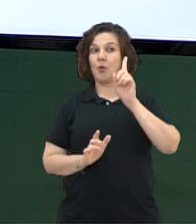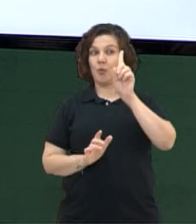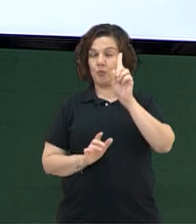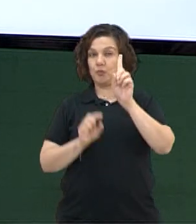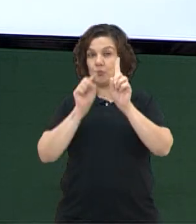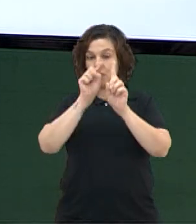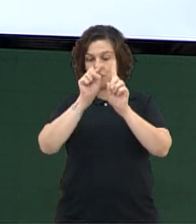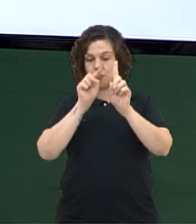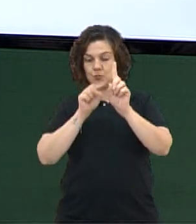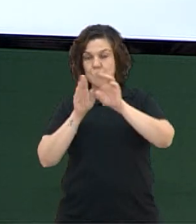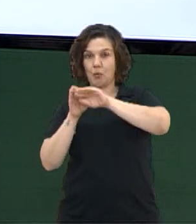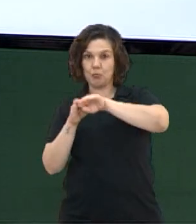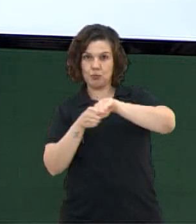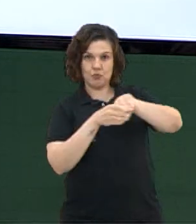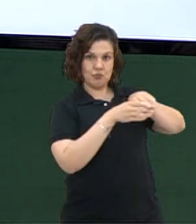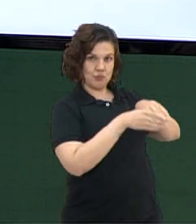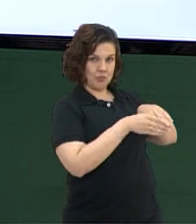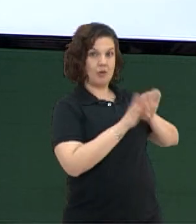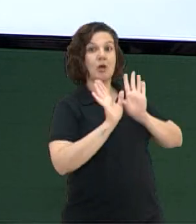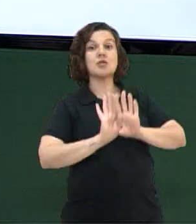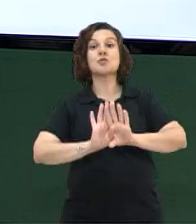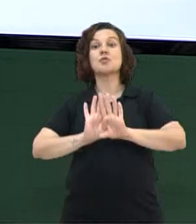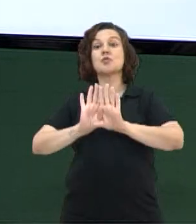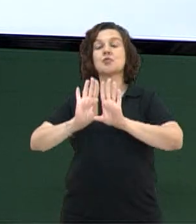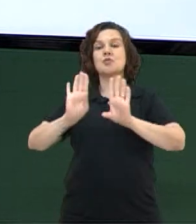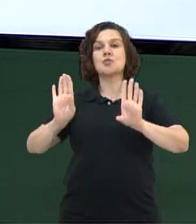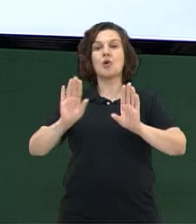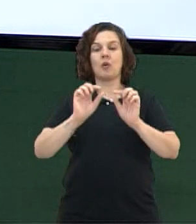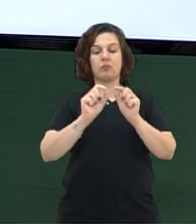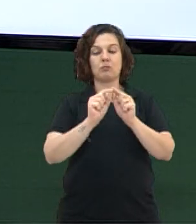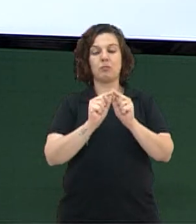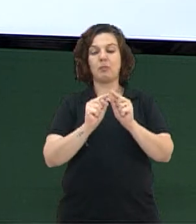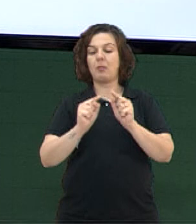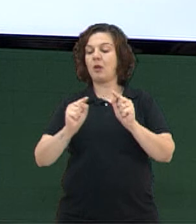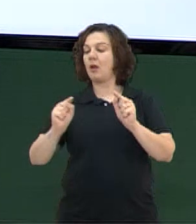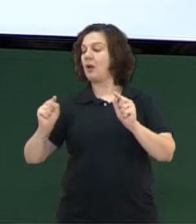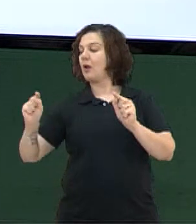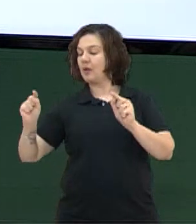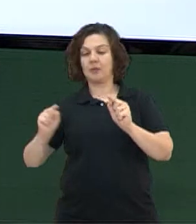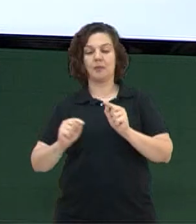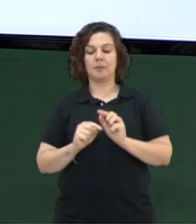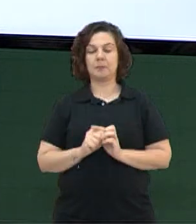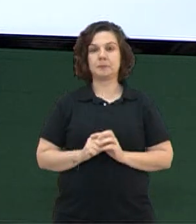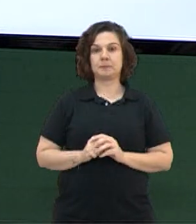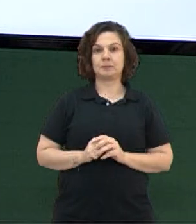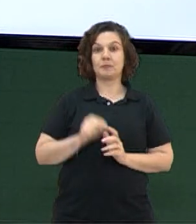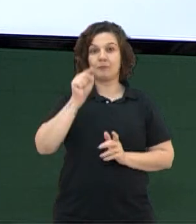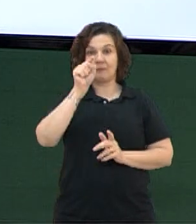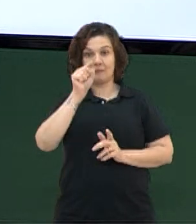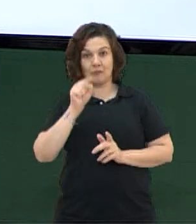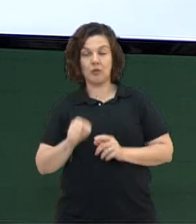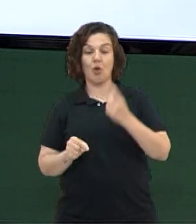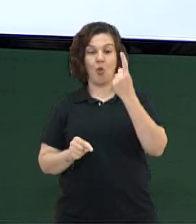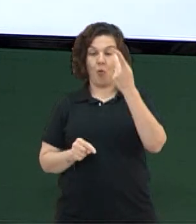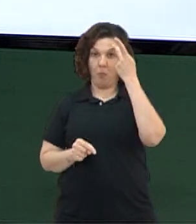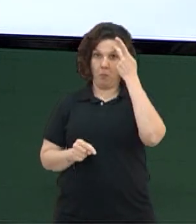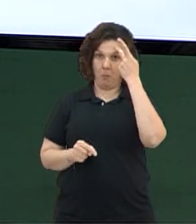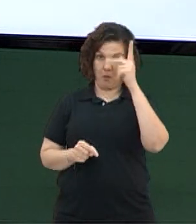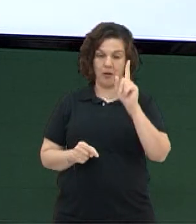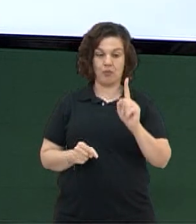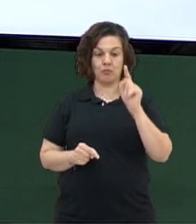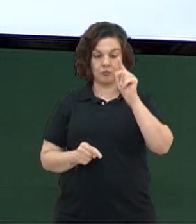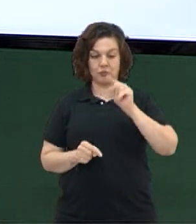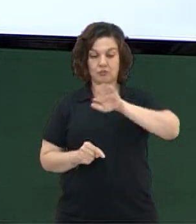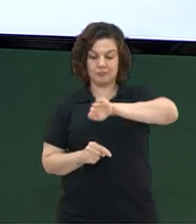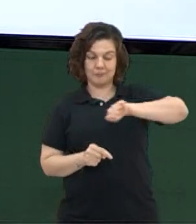não entram na fórmula. Apenas o valor após os dois pontos. No caso, 1 para 10 milhões a escala,